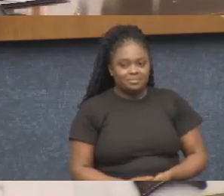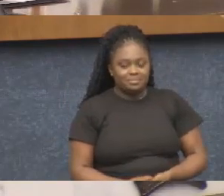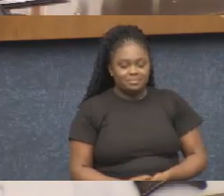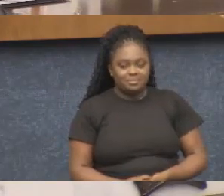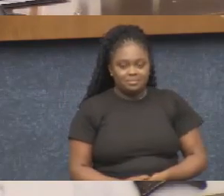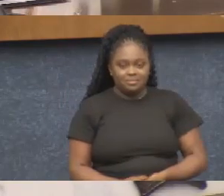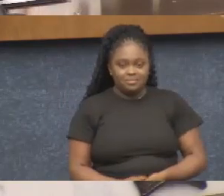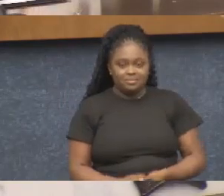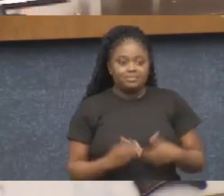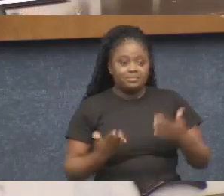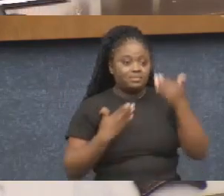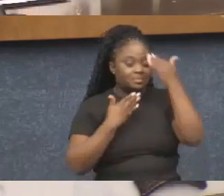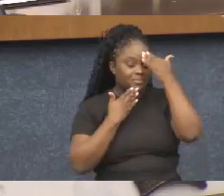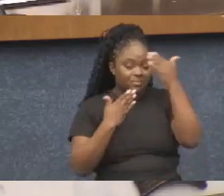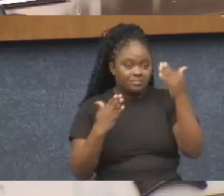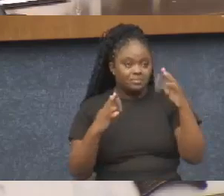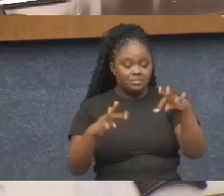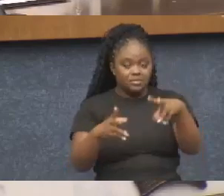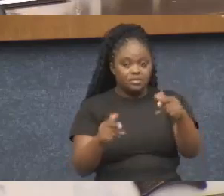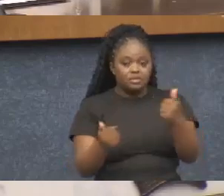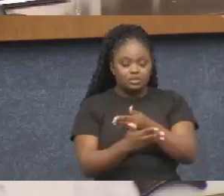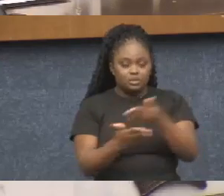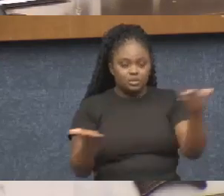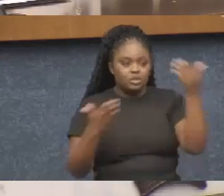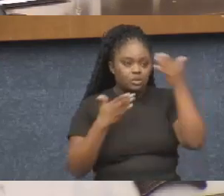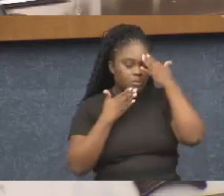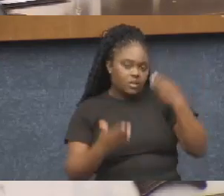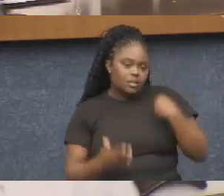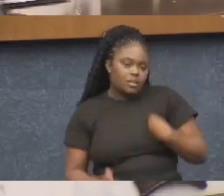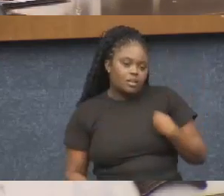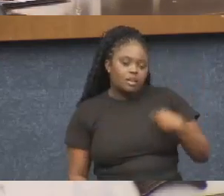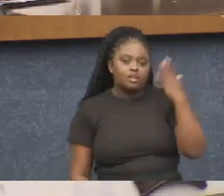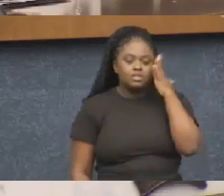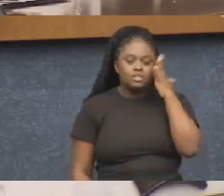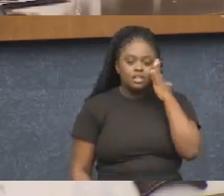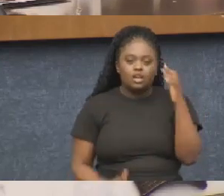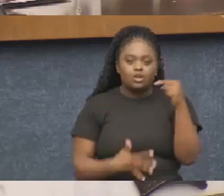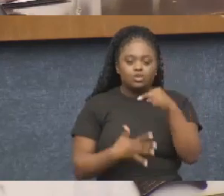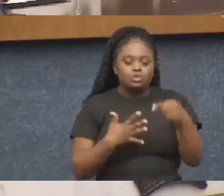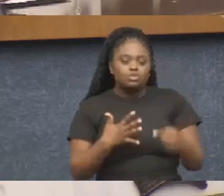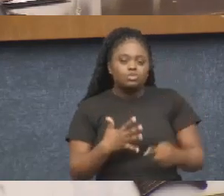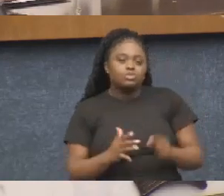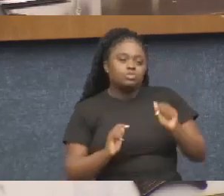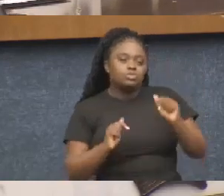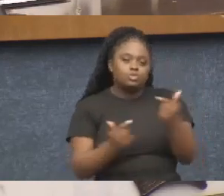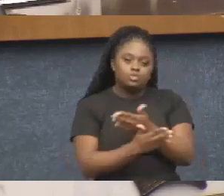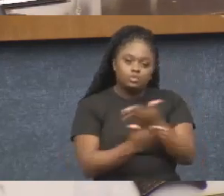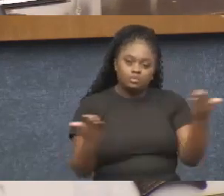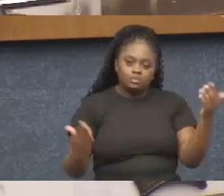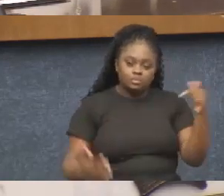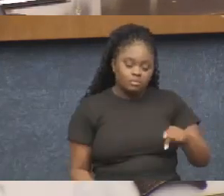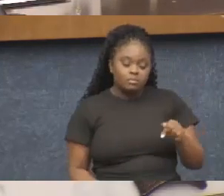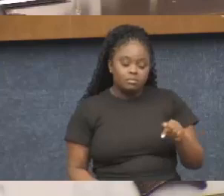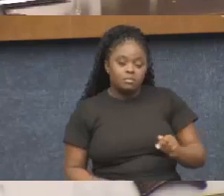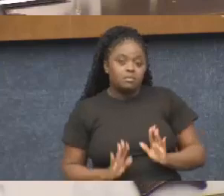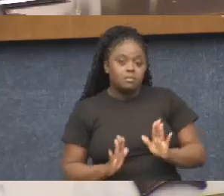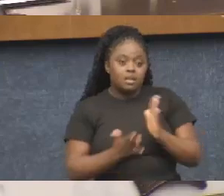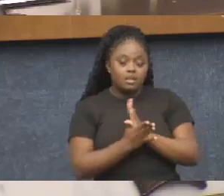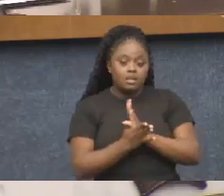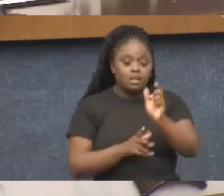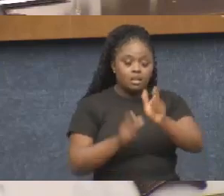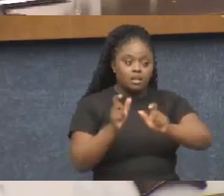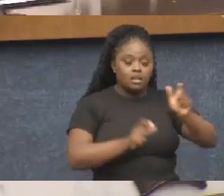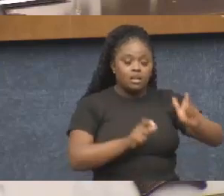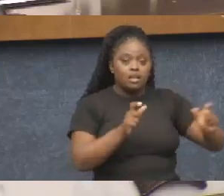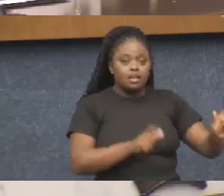Obrigado. Gente, muito obrigado a todos, obrigado pela presença. Eu sei que não foi fácil para nenhum de vocês estarem aqui, afinal de contas, algumas